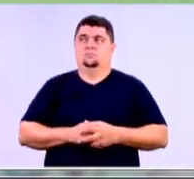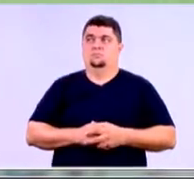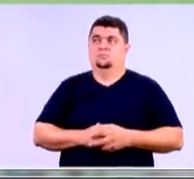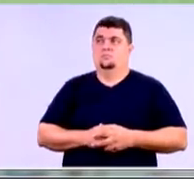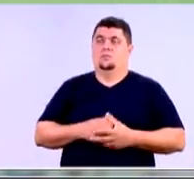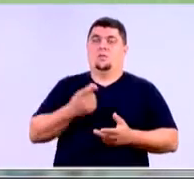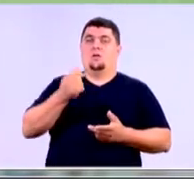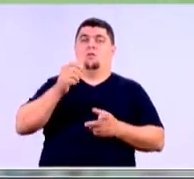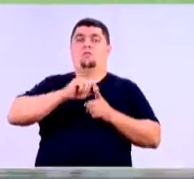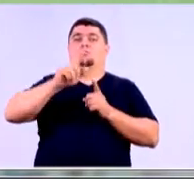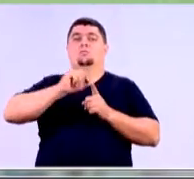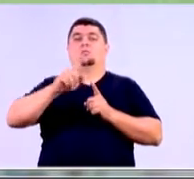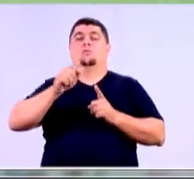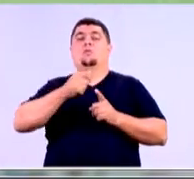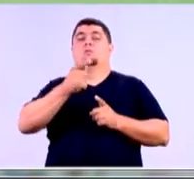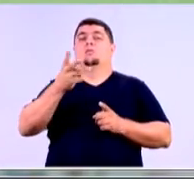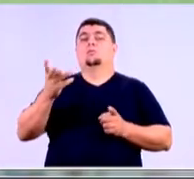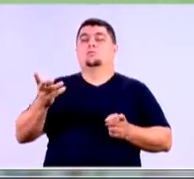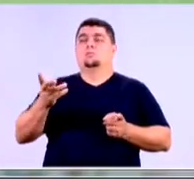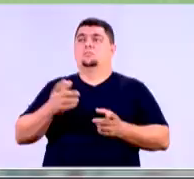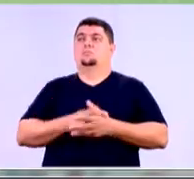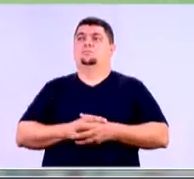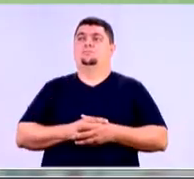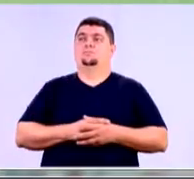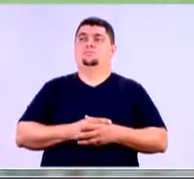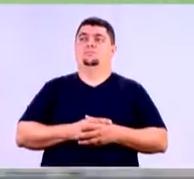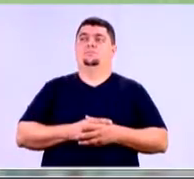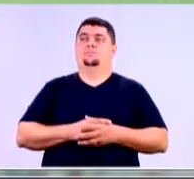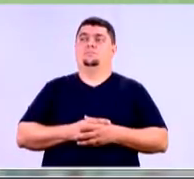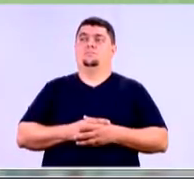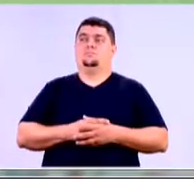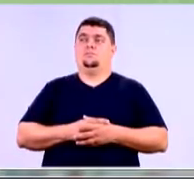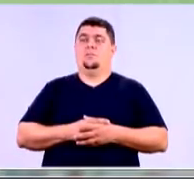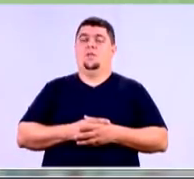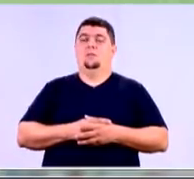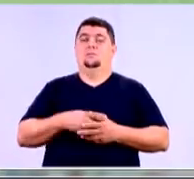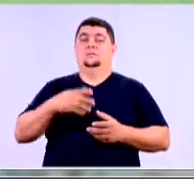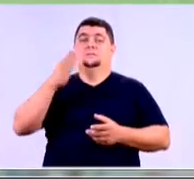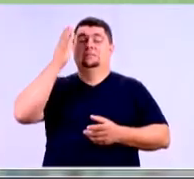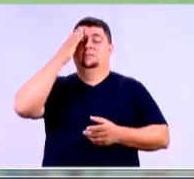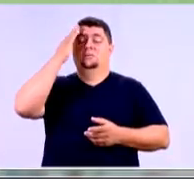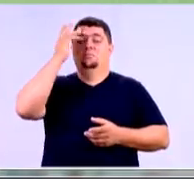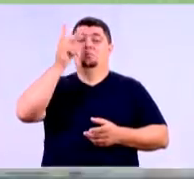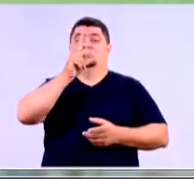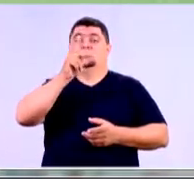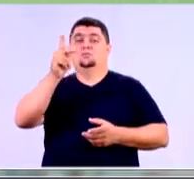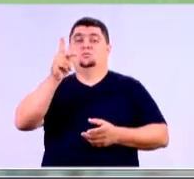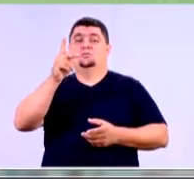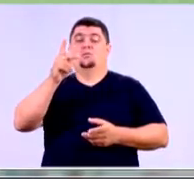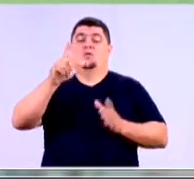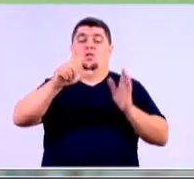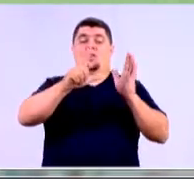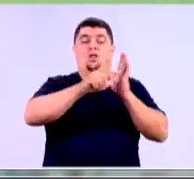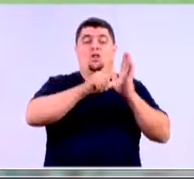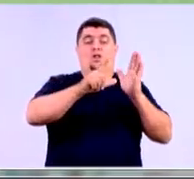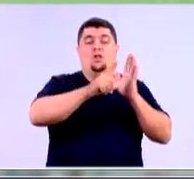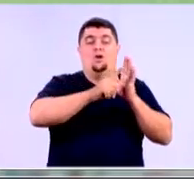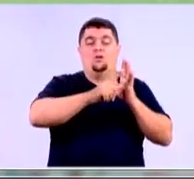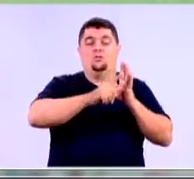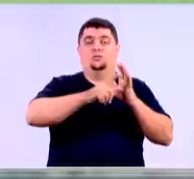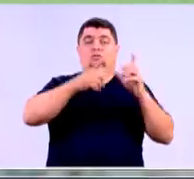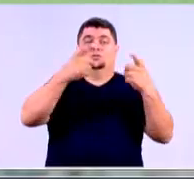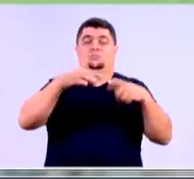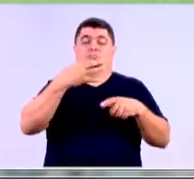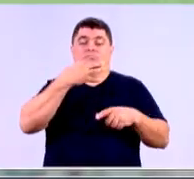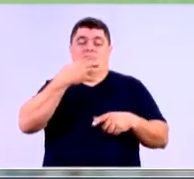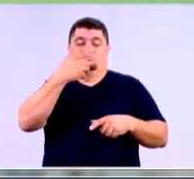valor do aluguel que é pago, né? Além das referências comerciais da pessoa, que aí, de novo, a gente está